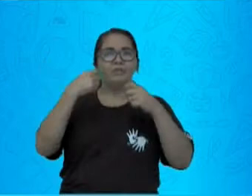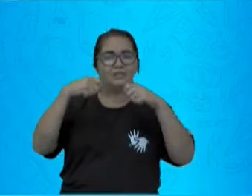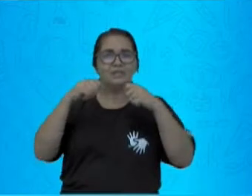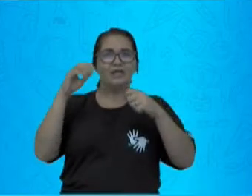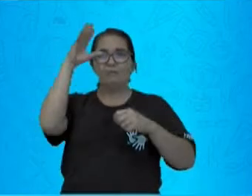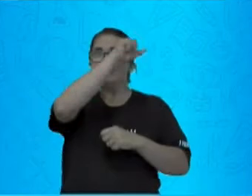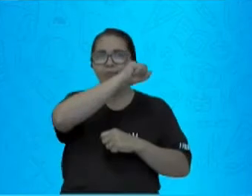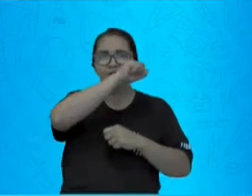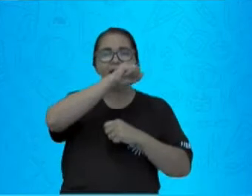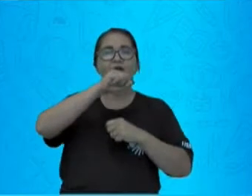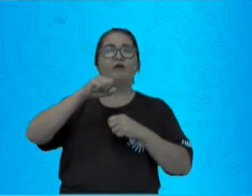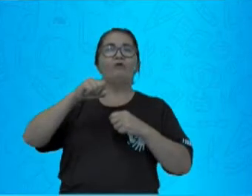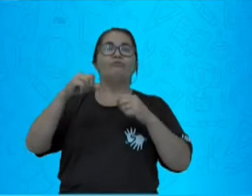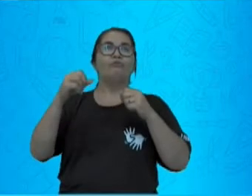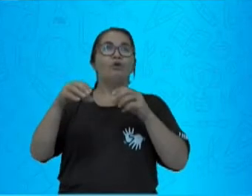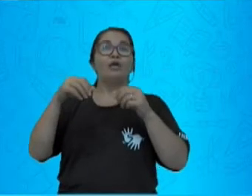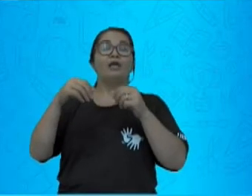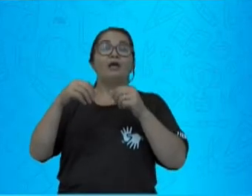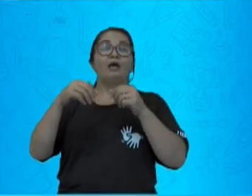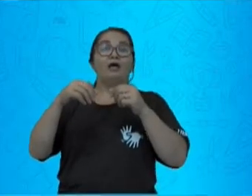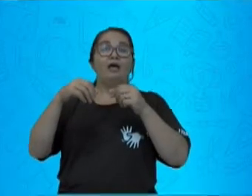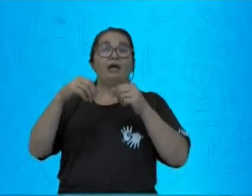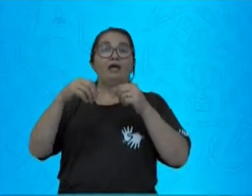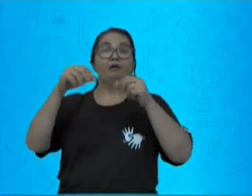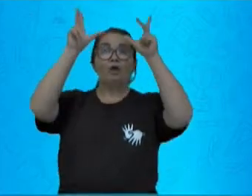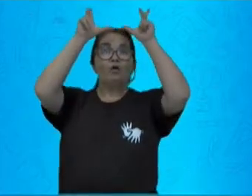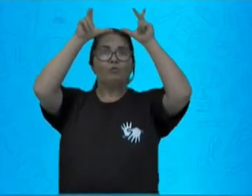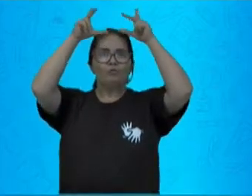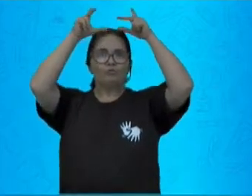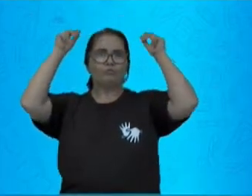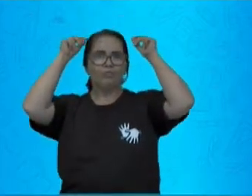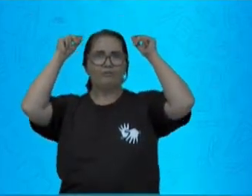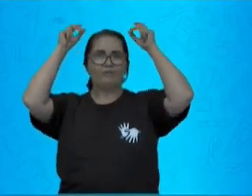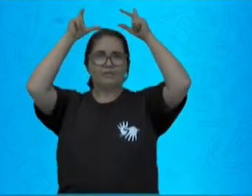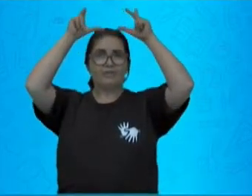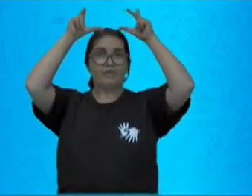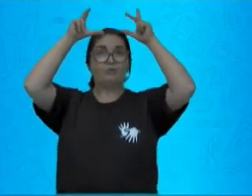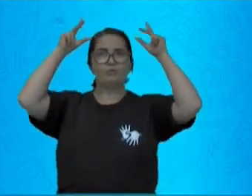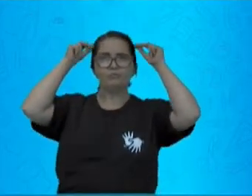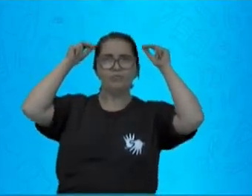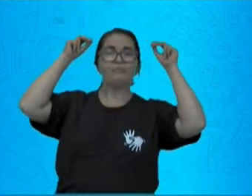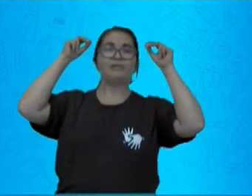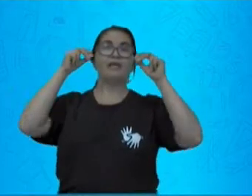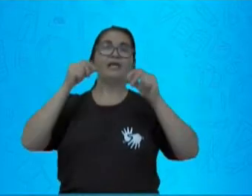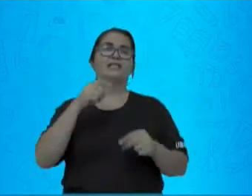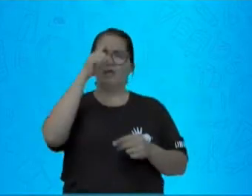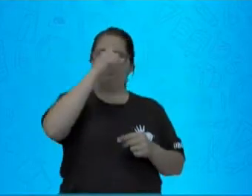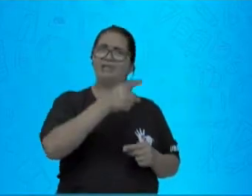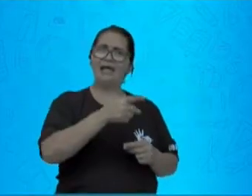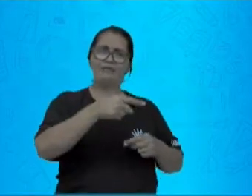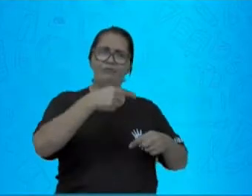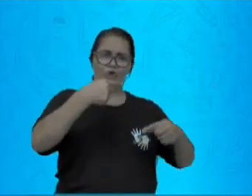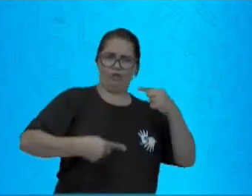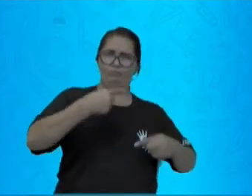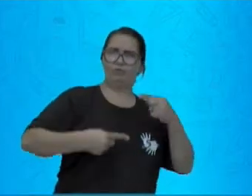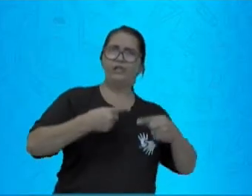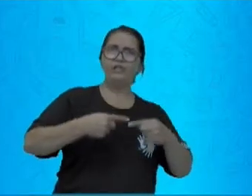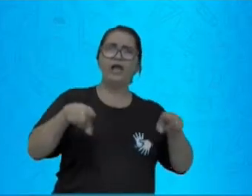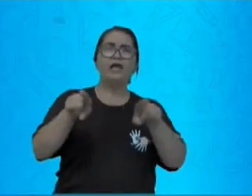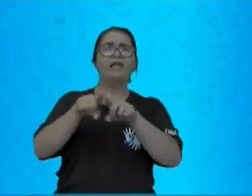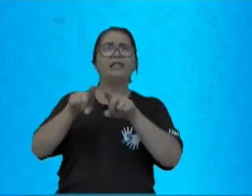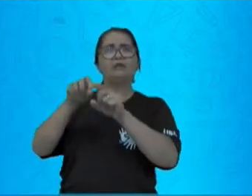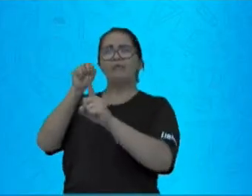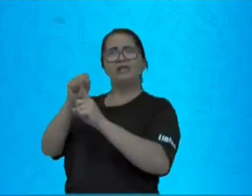interferia tanto na política como no modo de vida dos seus cidadãos. Os governantes ou os reis,